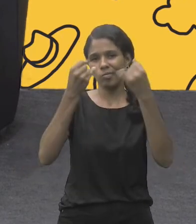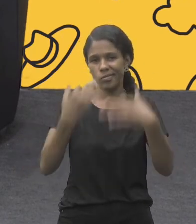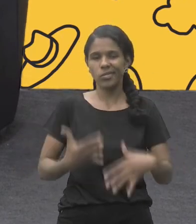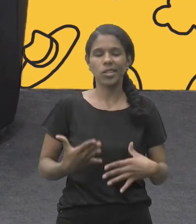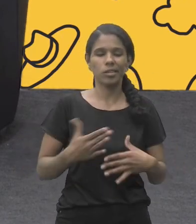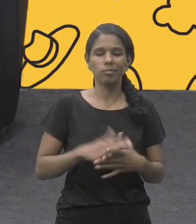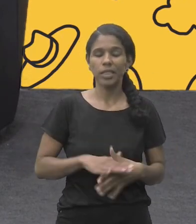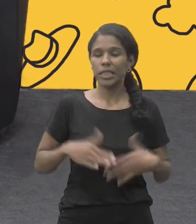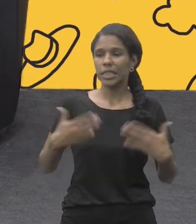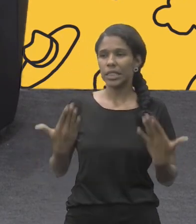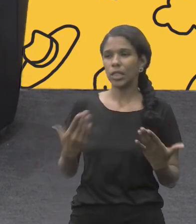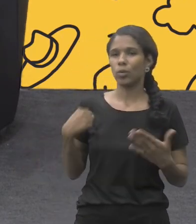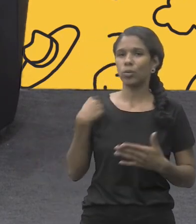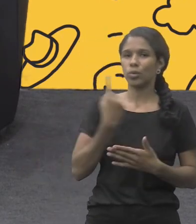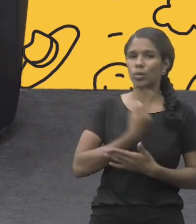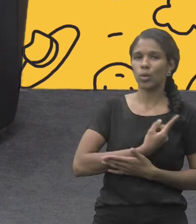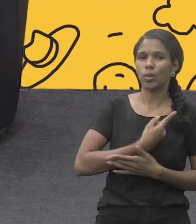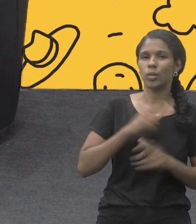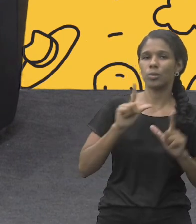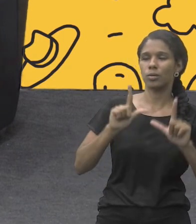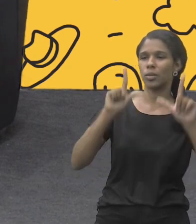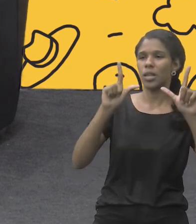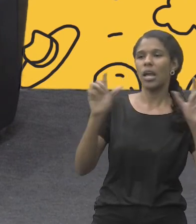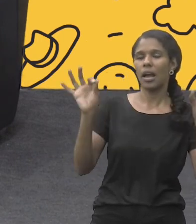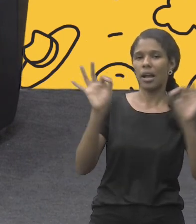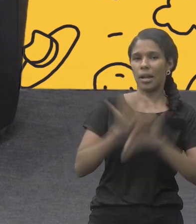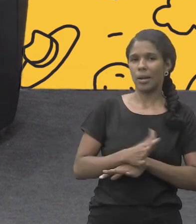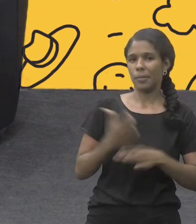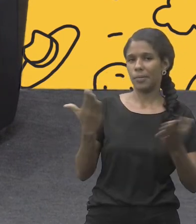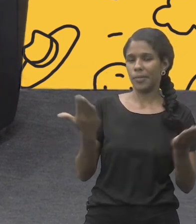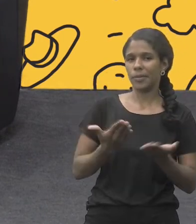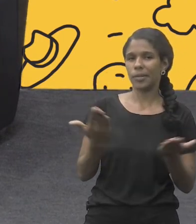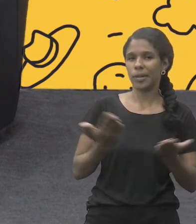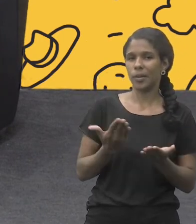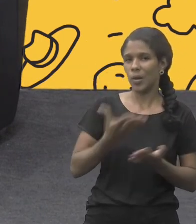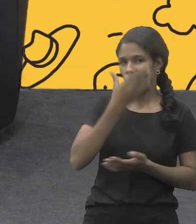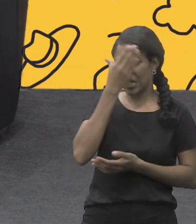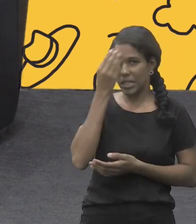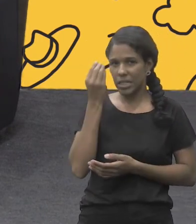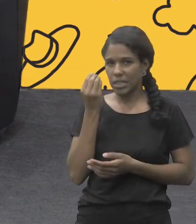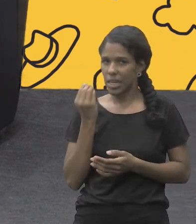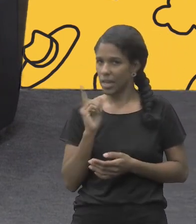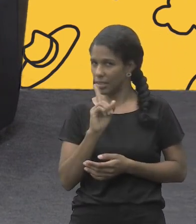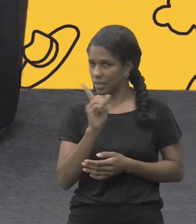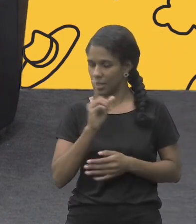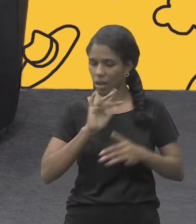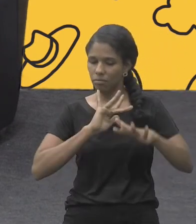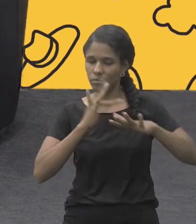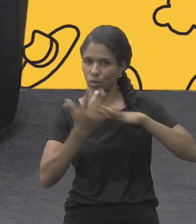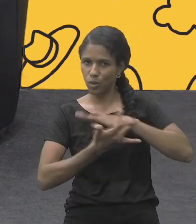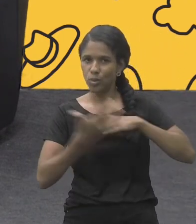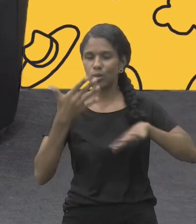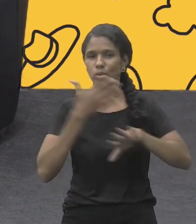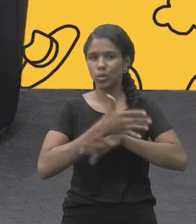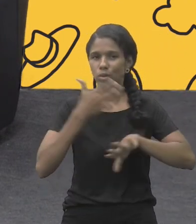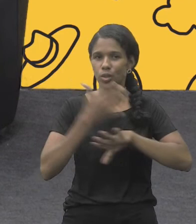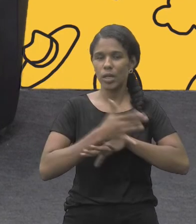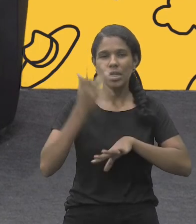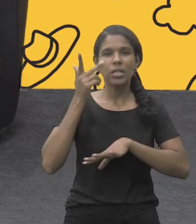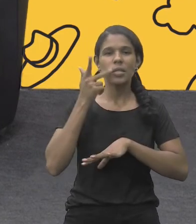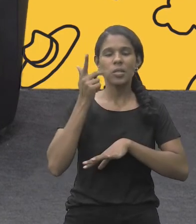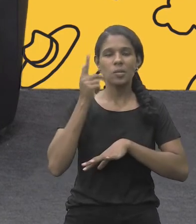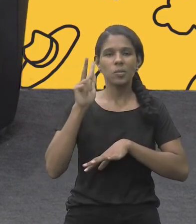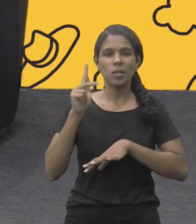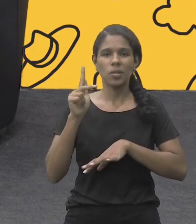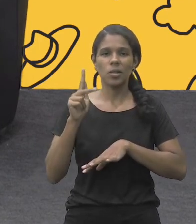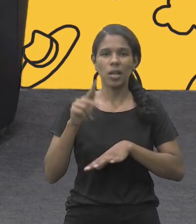nosso quadro Estudante Repórter termina por aqui. Não esqueçam de nos seguir nas redes sociais. SmedGV.